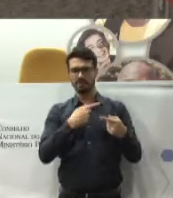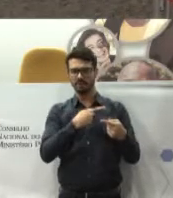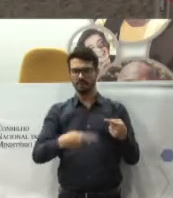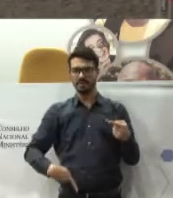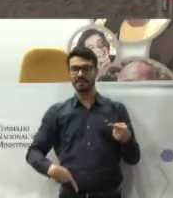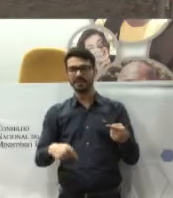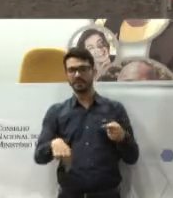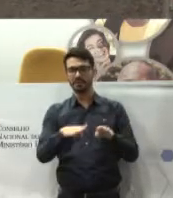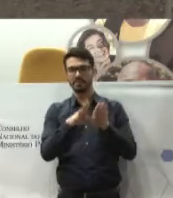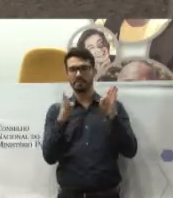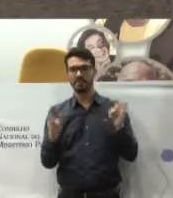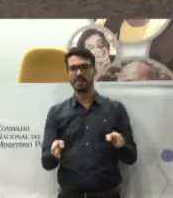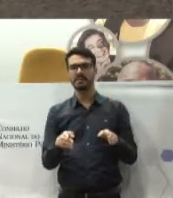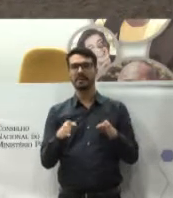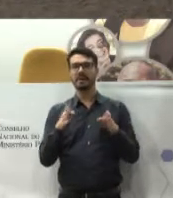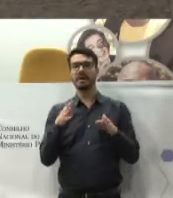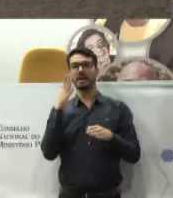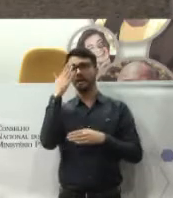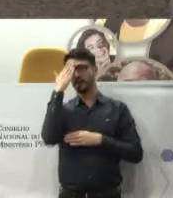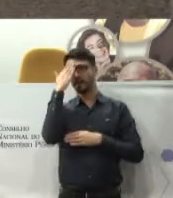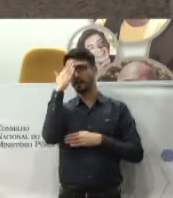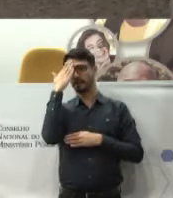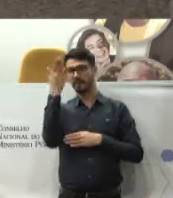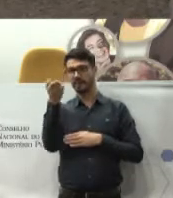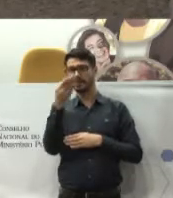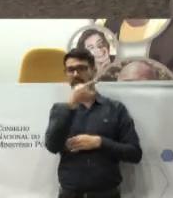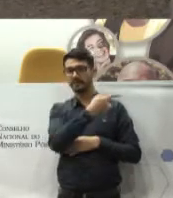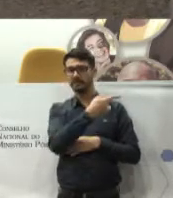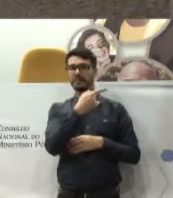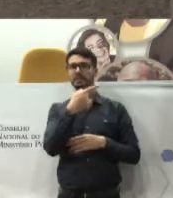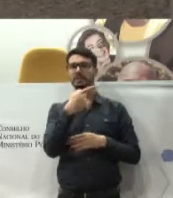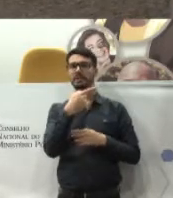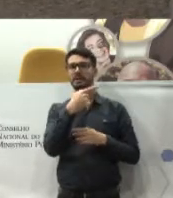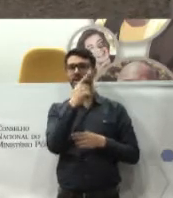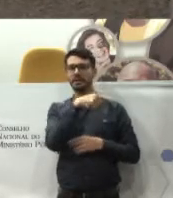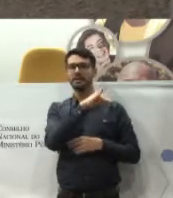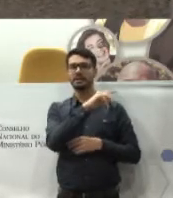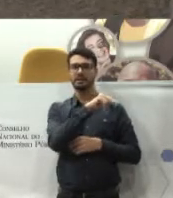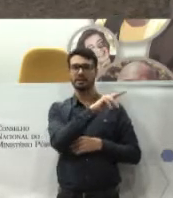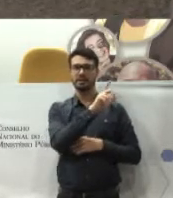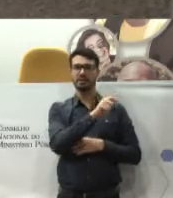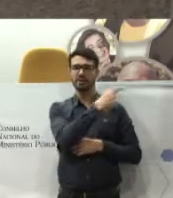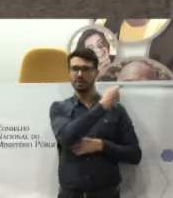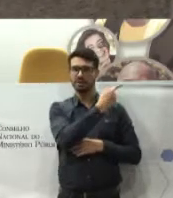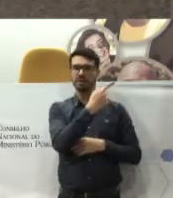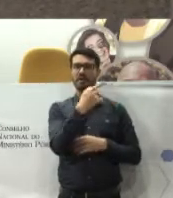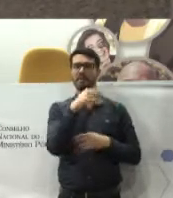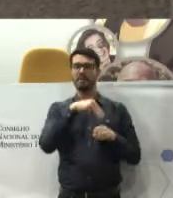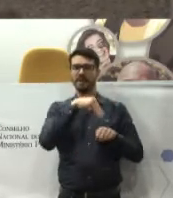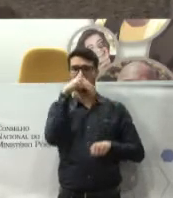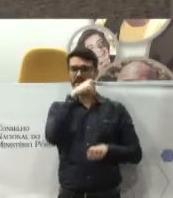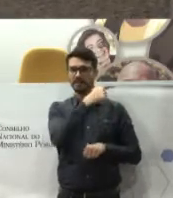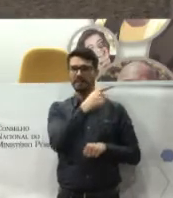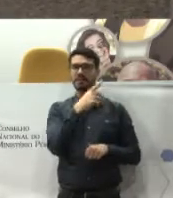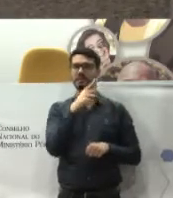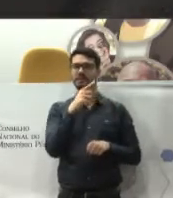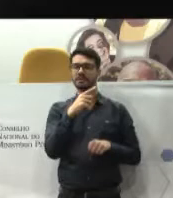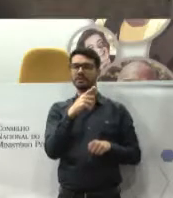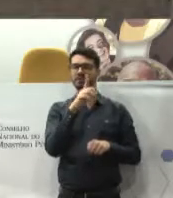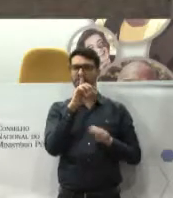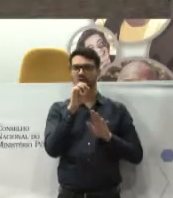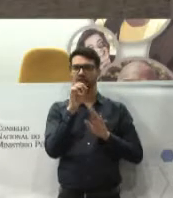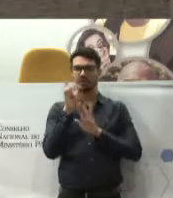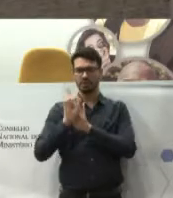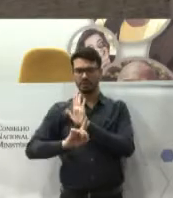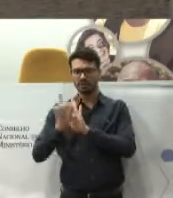nossos palestrantes aqui. Cíntia Menezes Bruneta, juíza federal, mestrando em Direito pela Unicristos, MBA